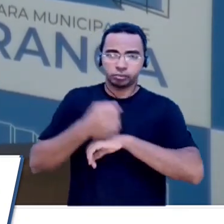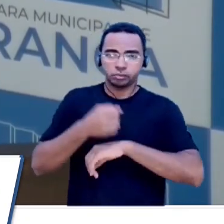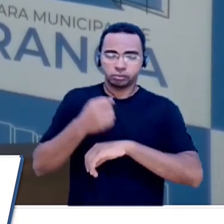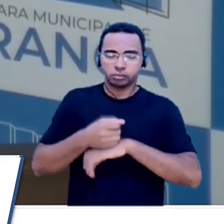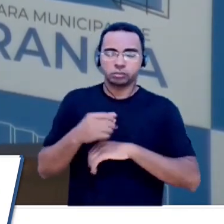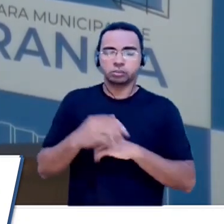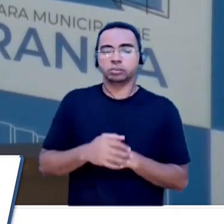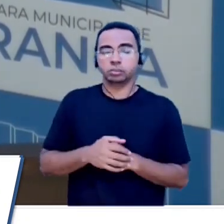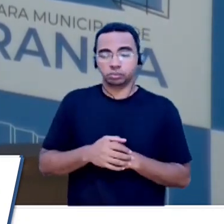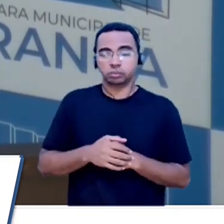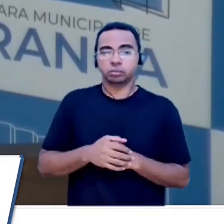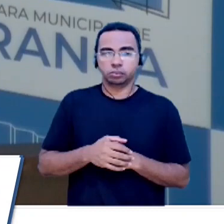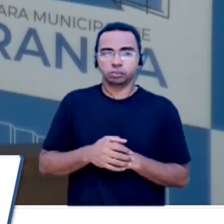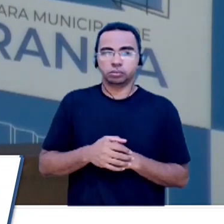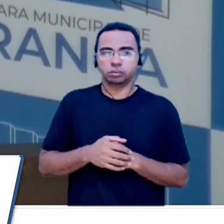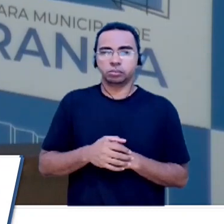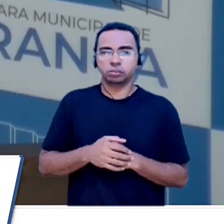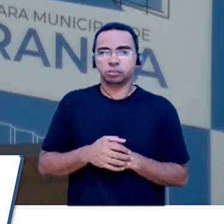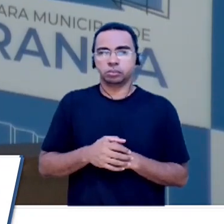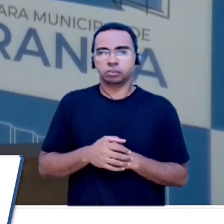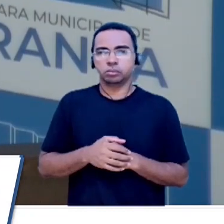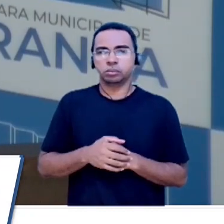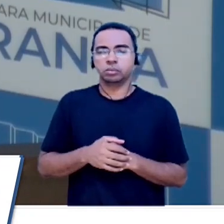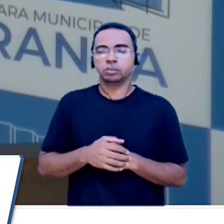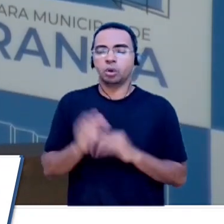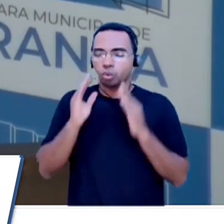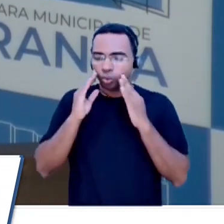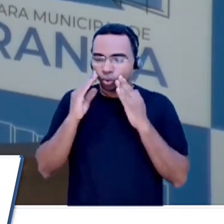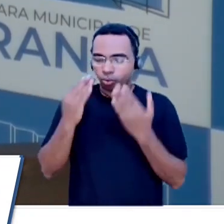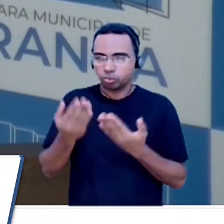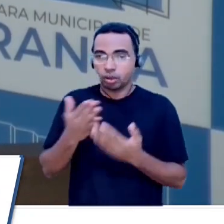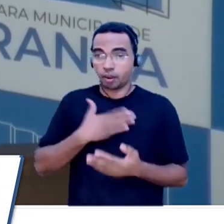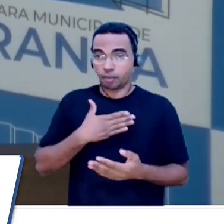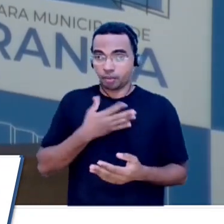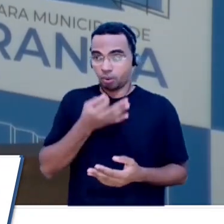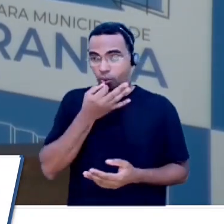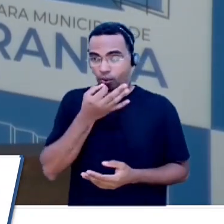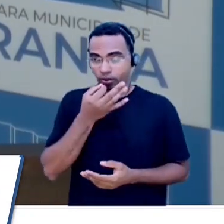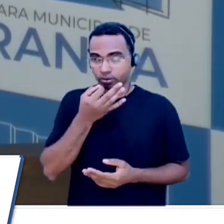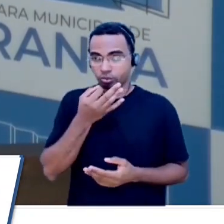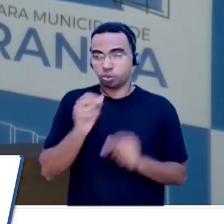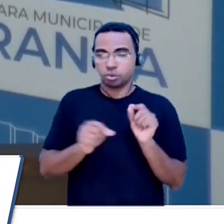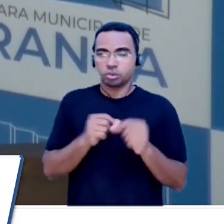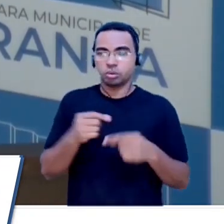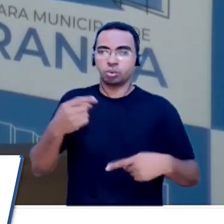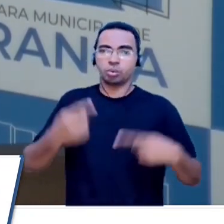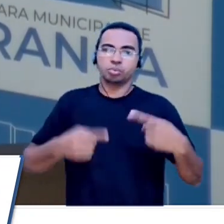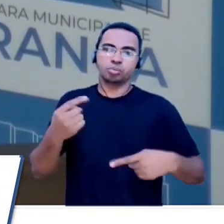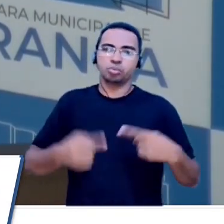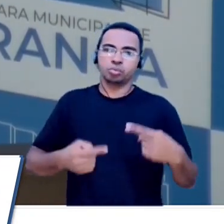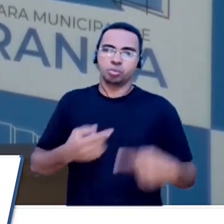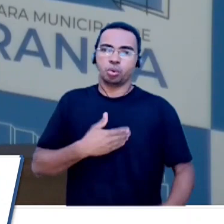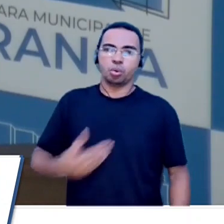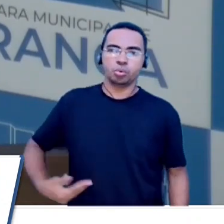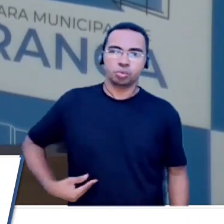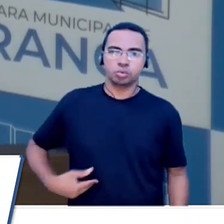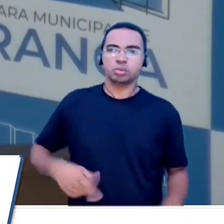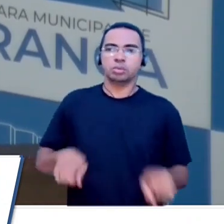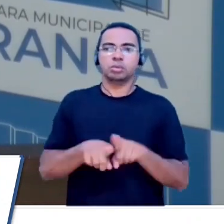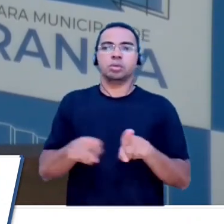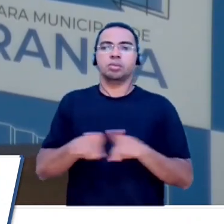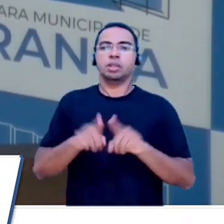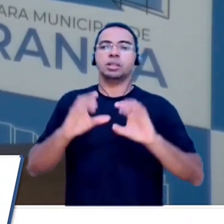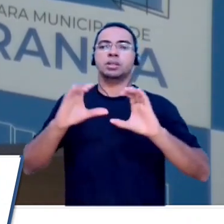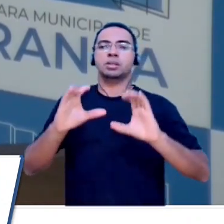e com ênfase, né, no meu caso específico, em políticas públicas e cidadania. Então,